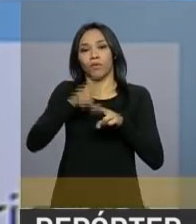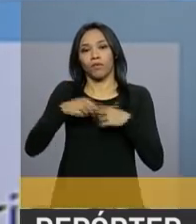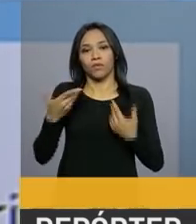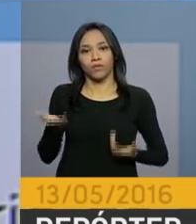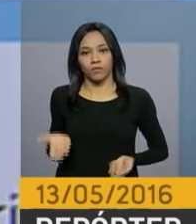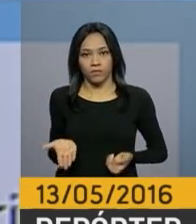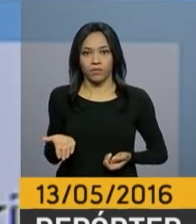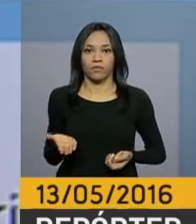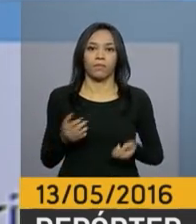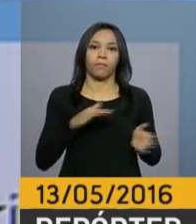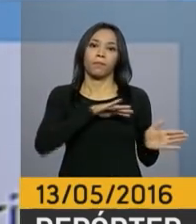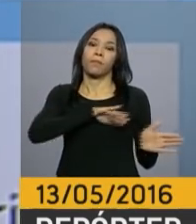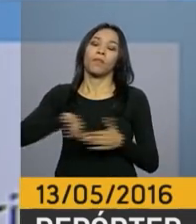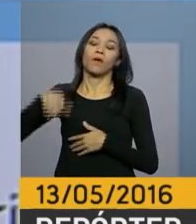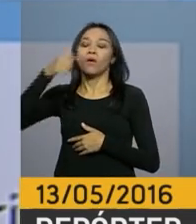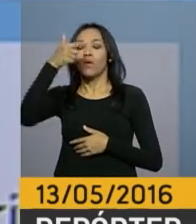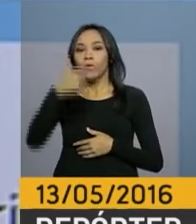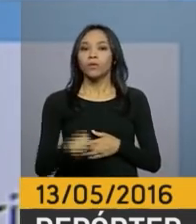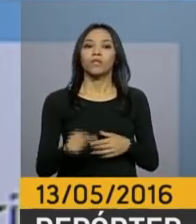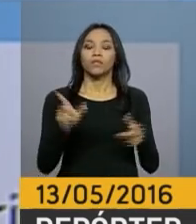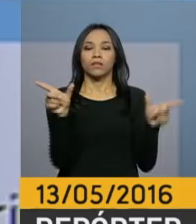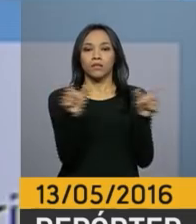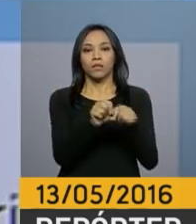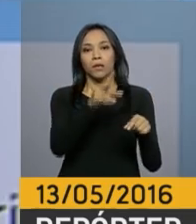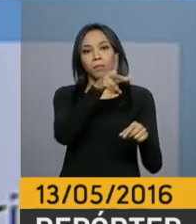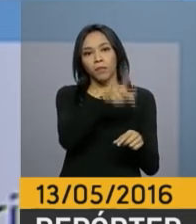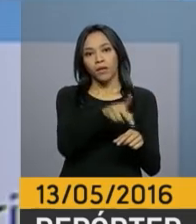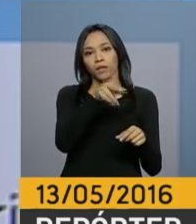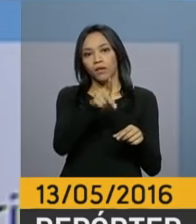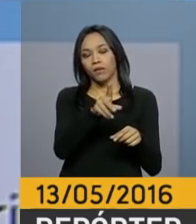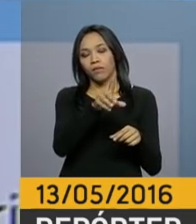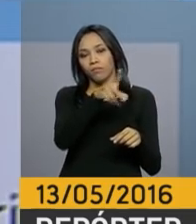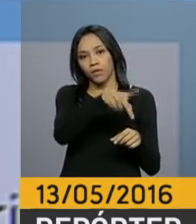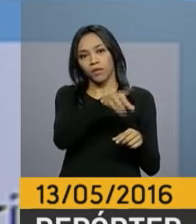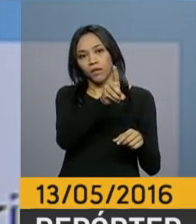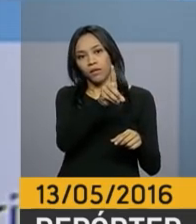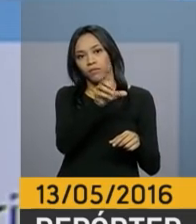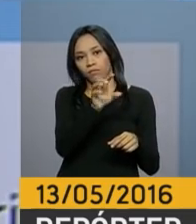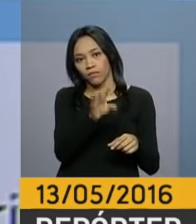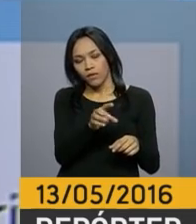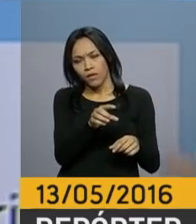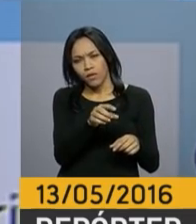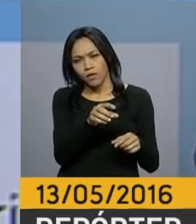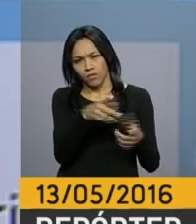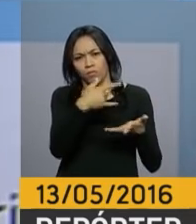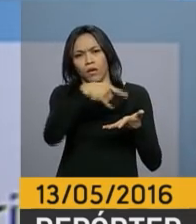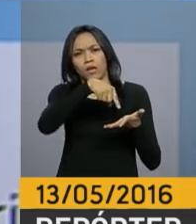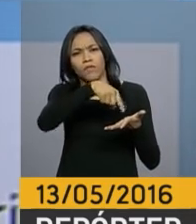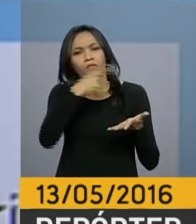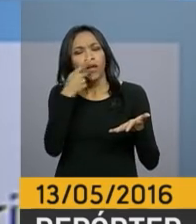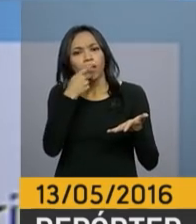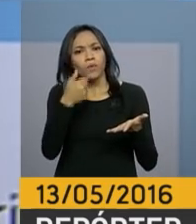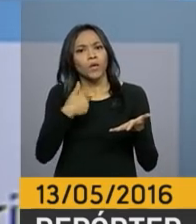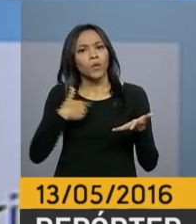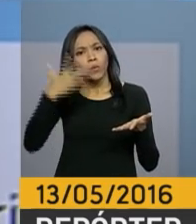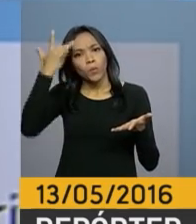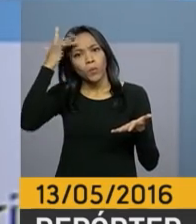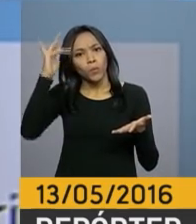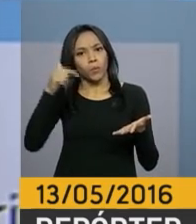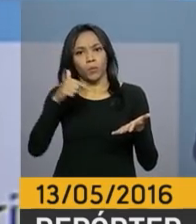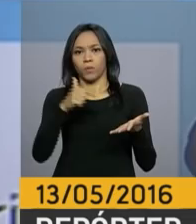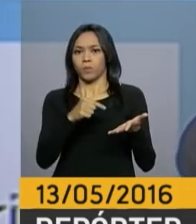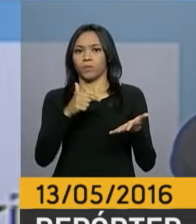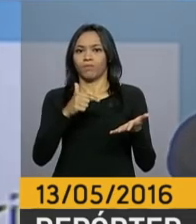pdps eu quero alertar que percebo no processo atual uma uma